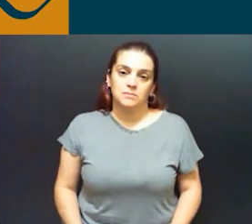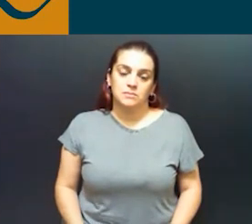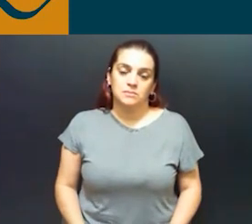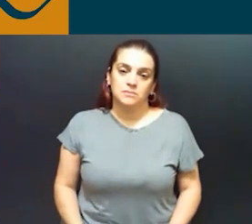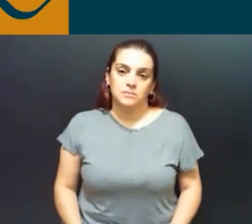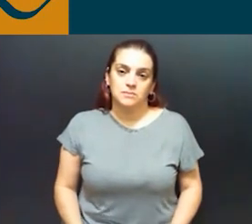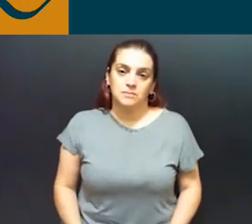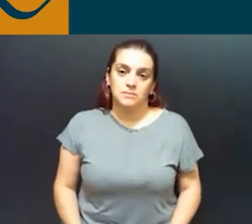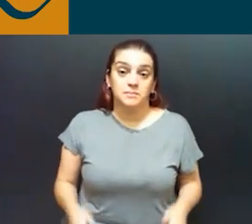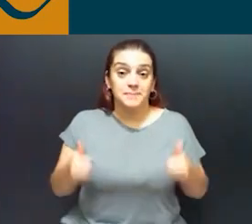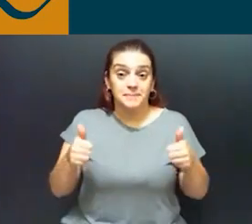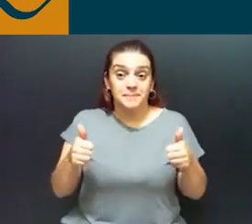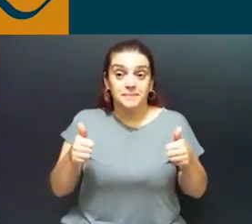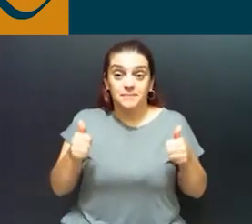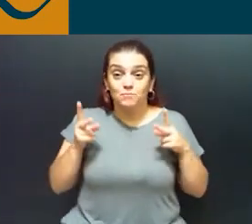Então, vamos lá, gente.